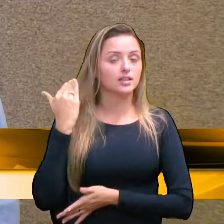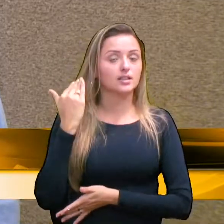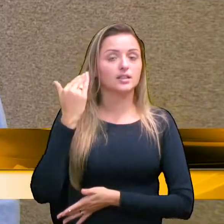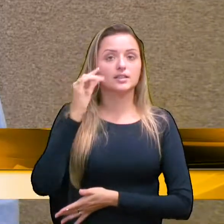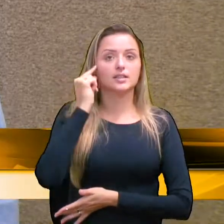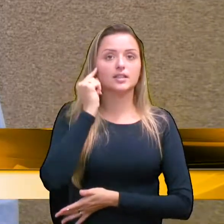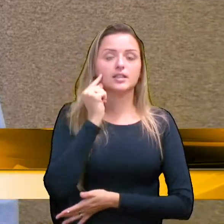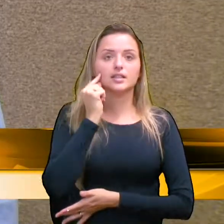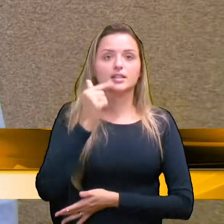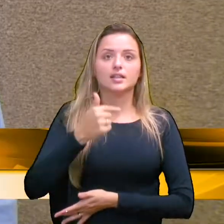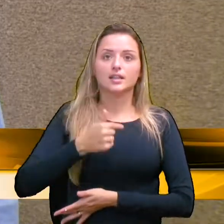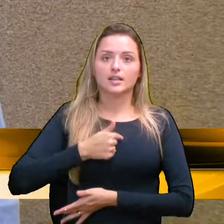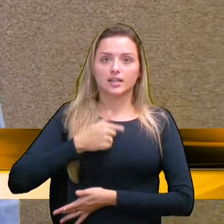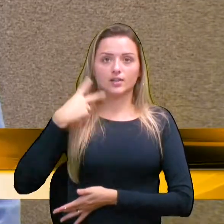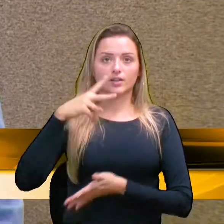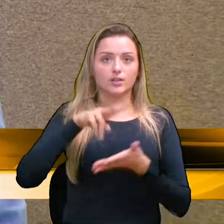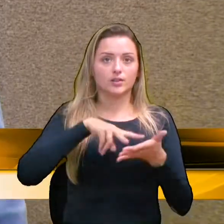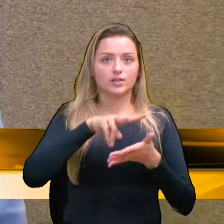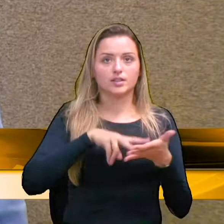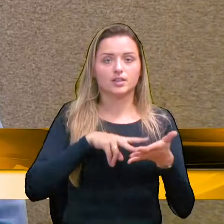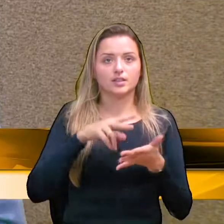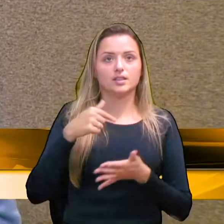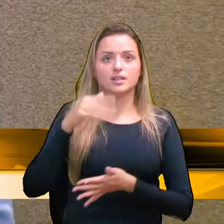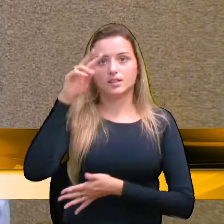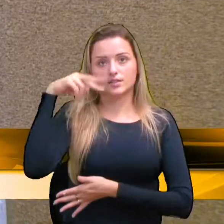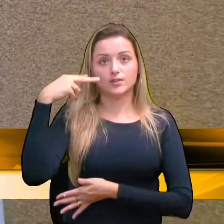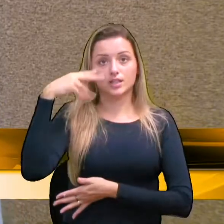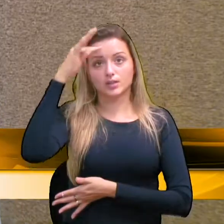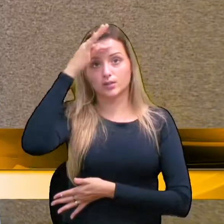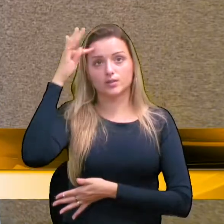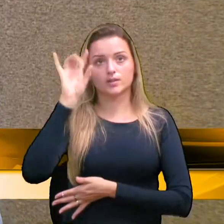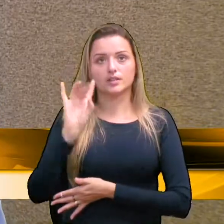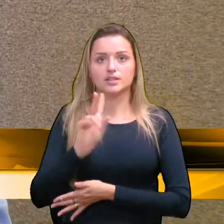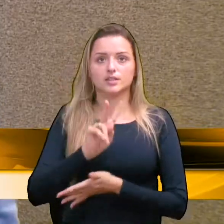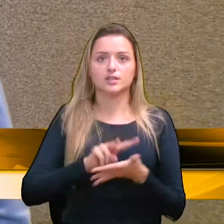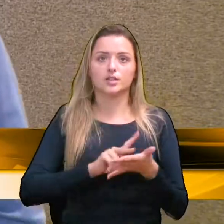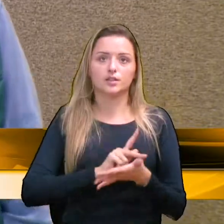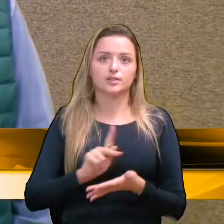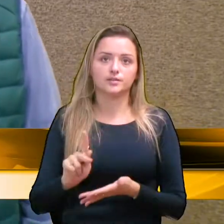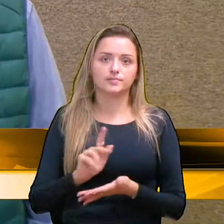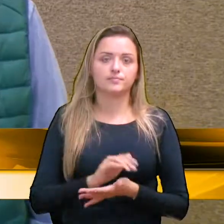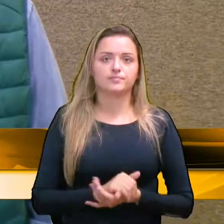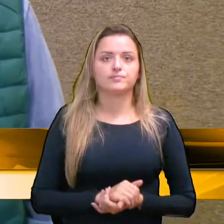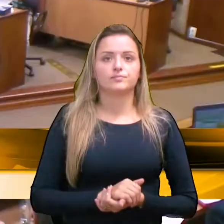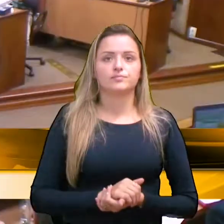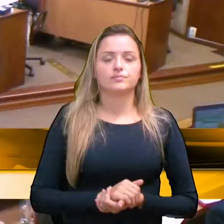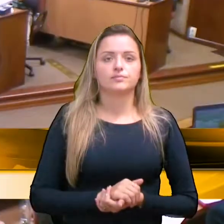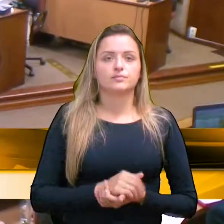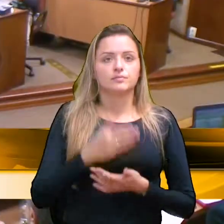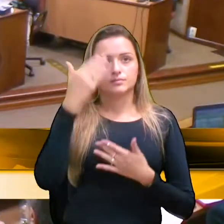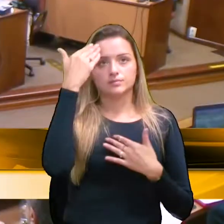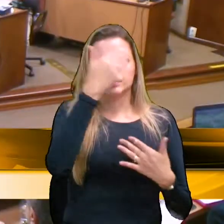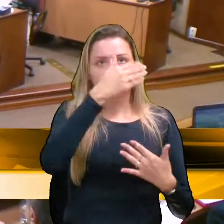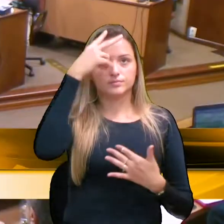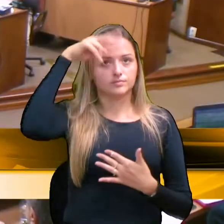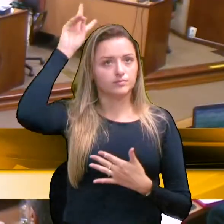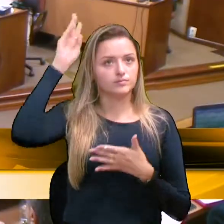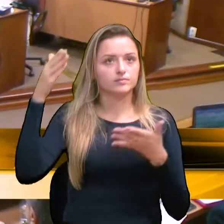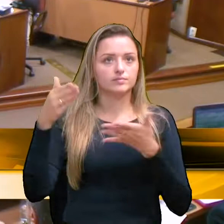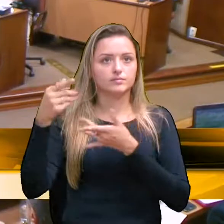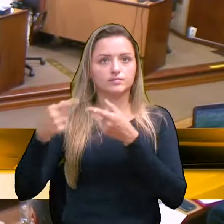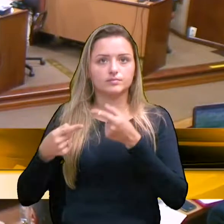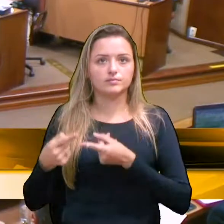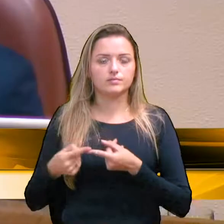Bandeira, este vereador como relator e o vereador Gustavo Toigo. Era essa a leitura, senhor presidente. Obrigado, vereador Edson. Está em discussão.